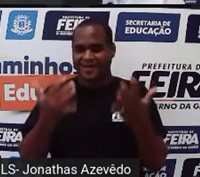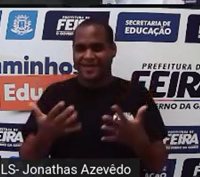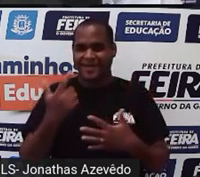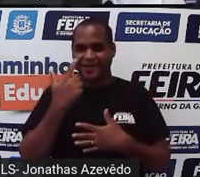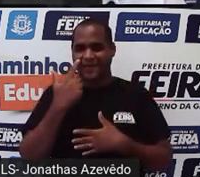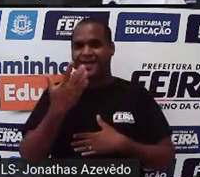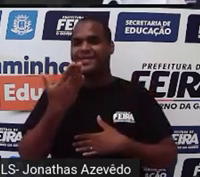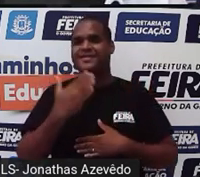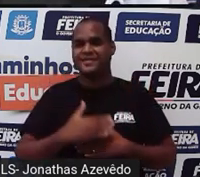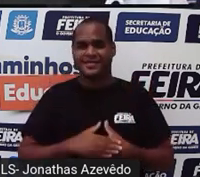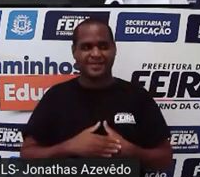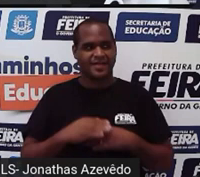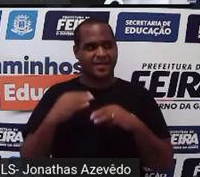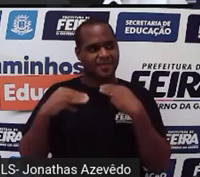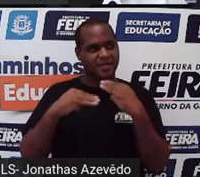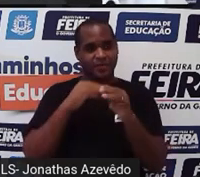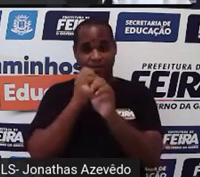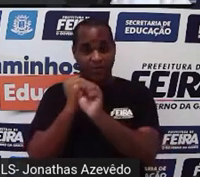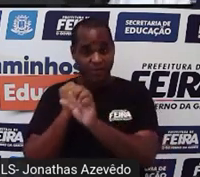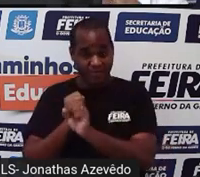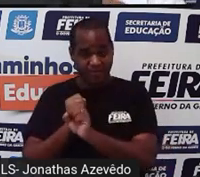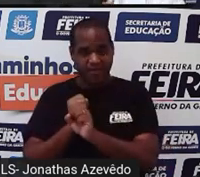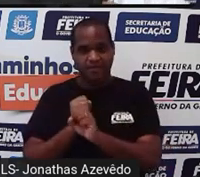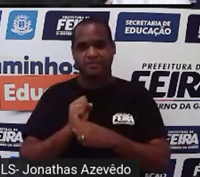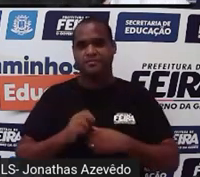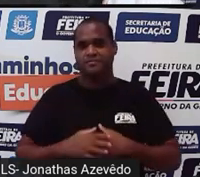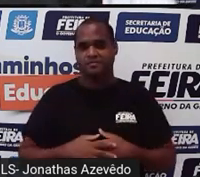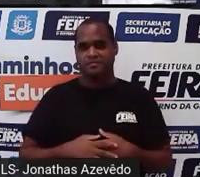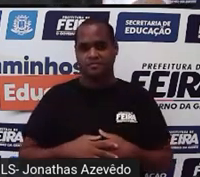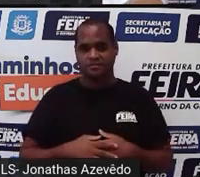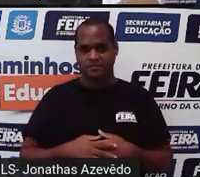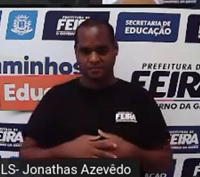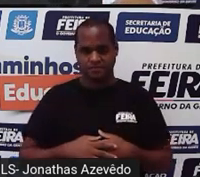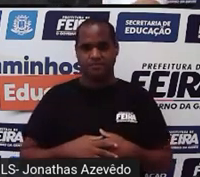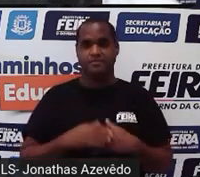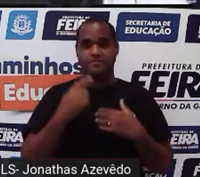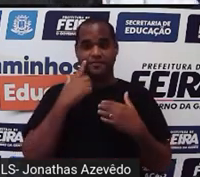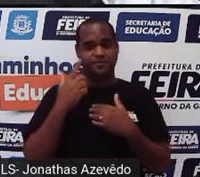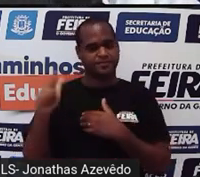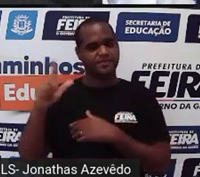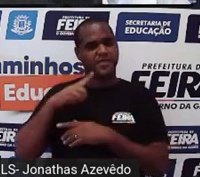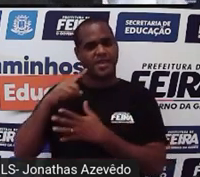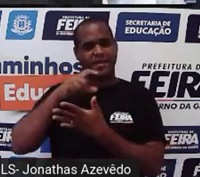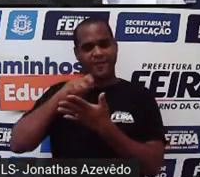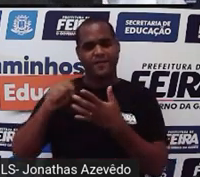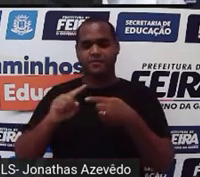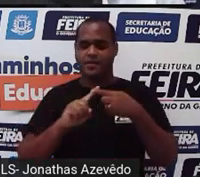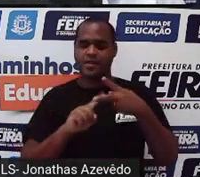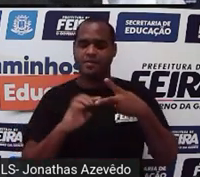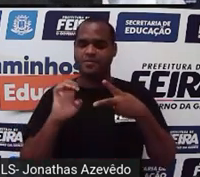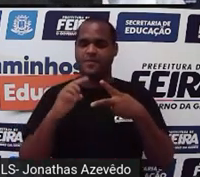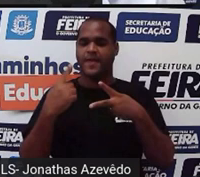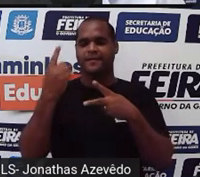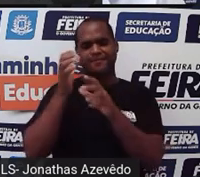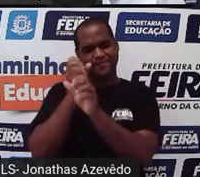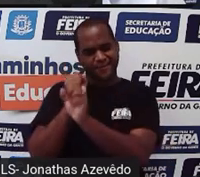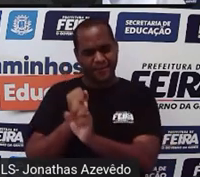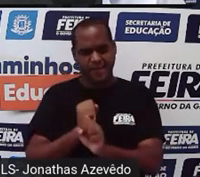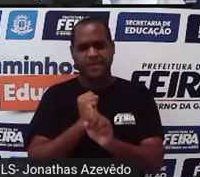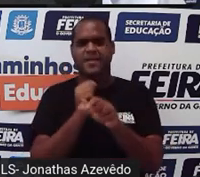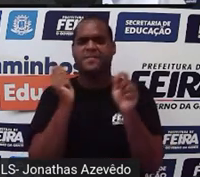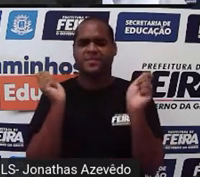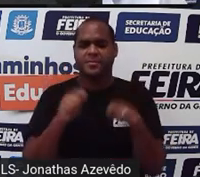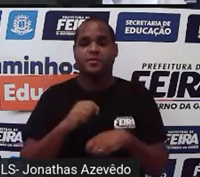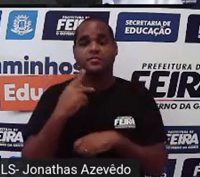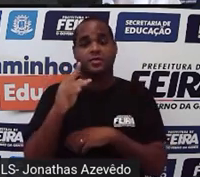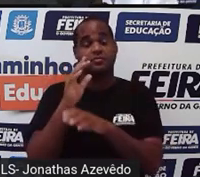só método da adição em Tá bom falo sim eu já escrevi as duas equações para ser somado eu vou